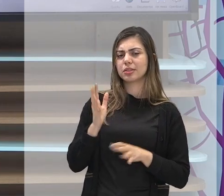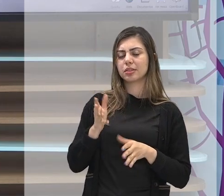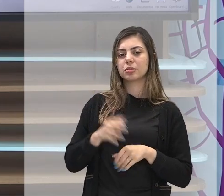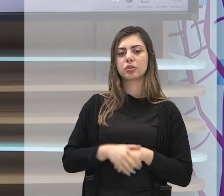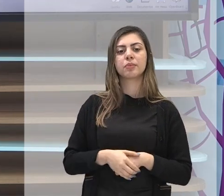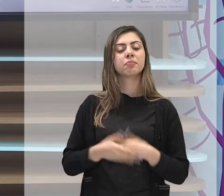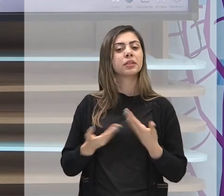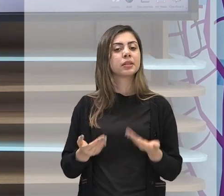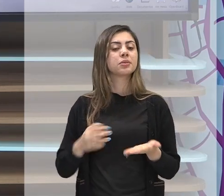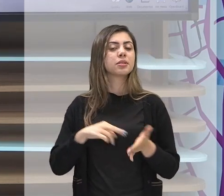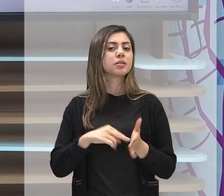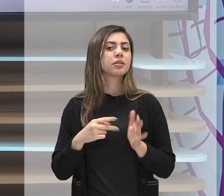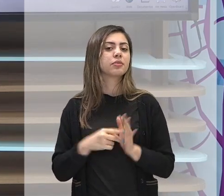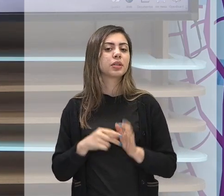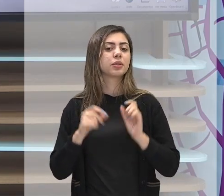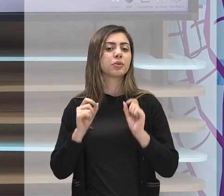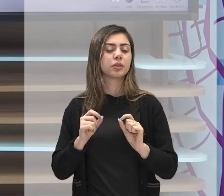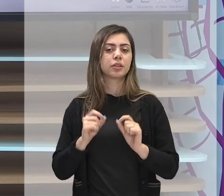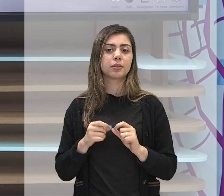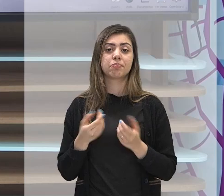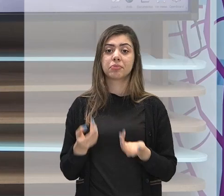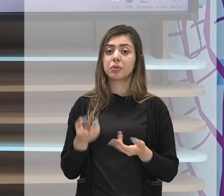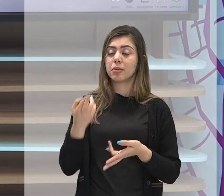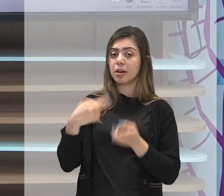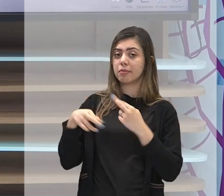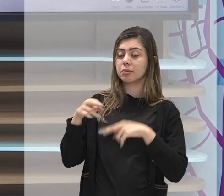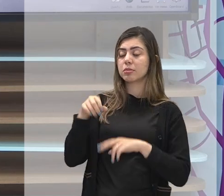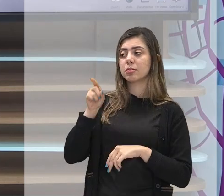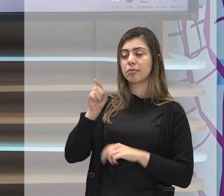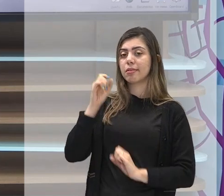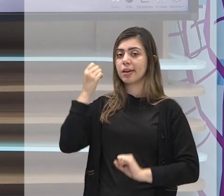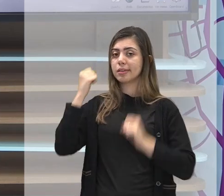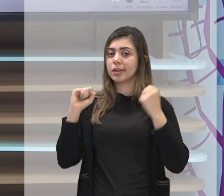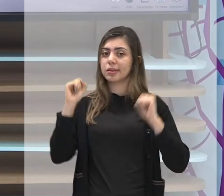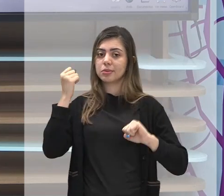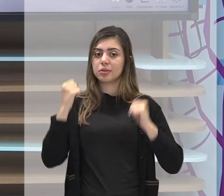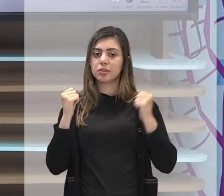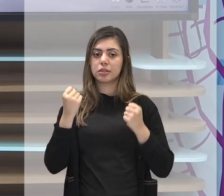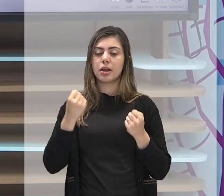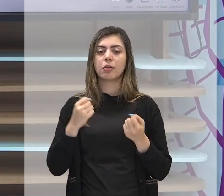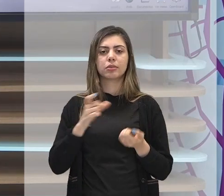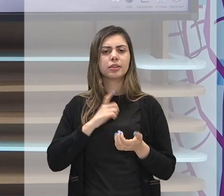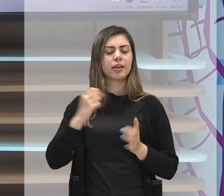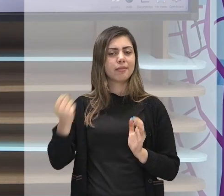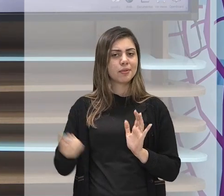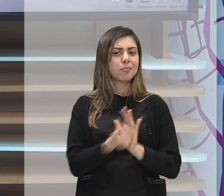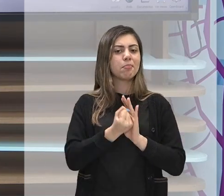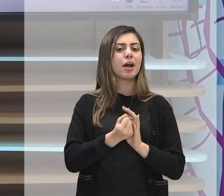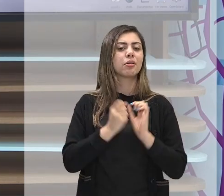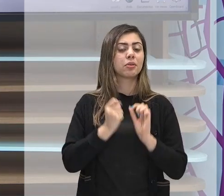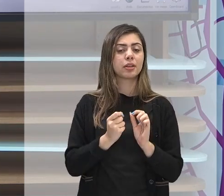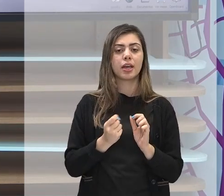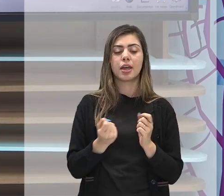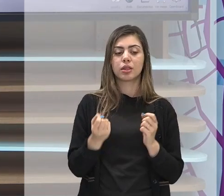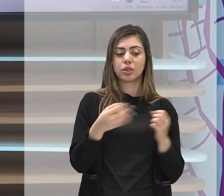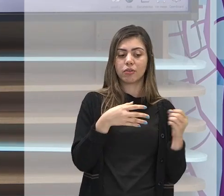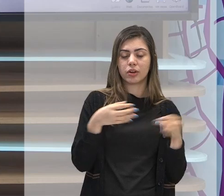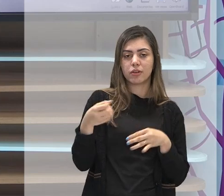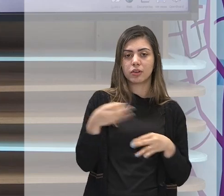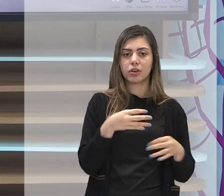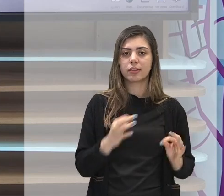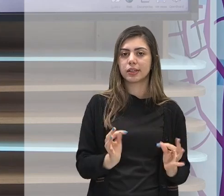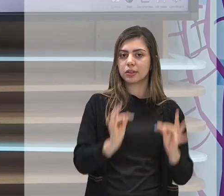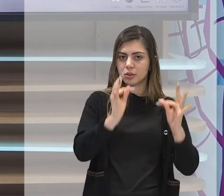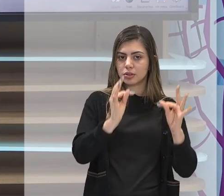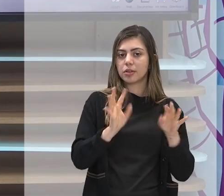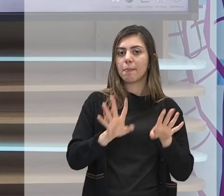seja, a Revolução Industrial, além de ser marcada pela invenção de novas tecnologias, é marcada